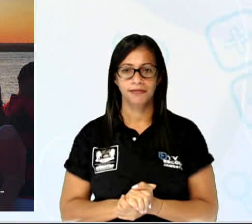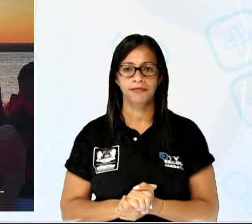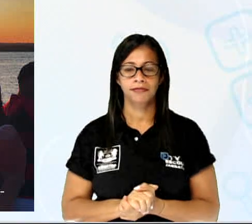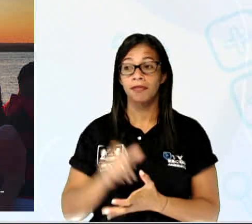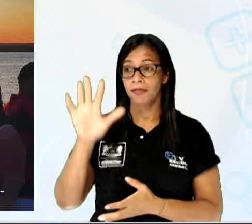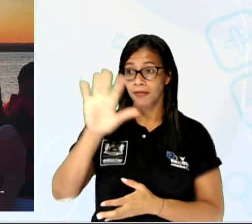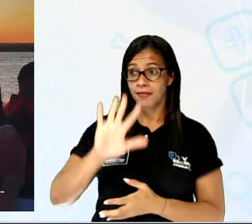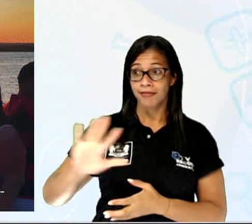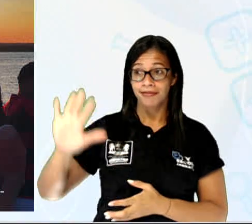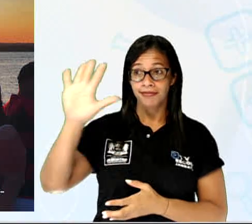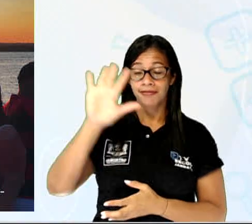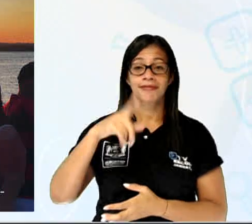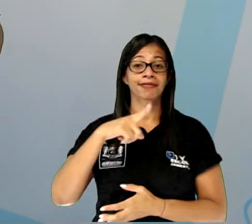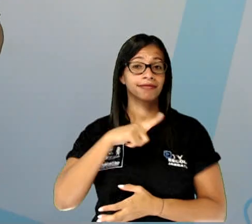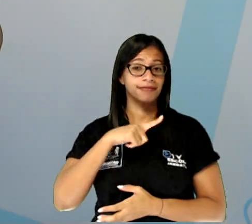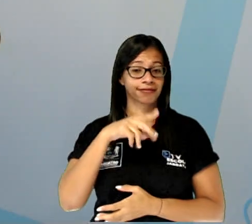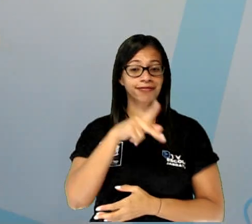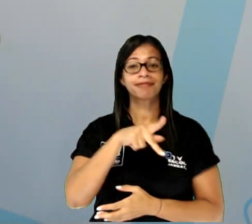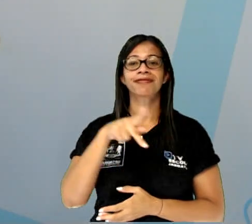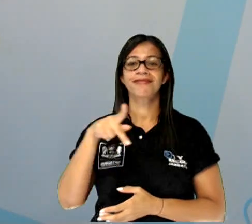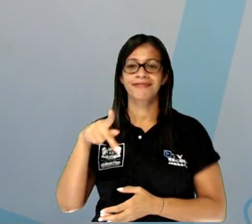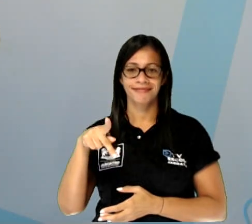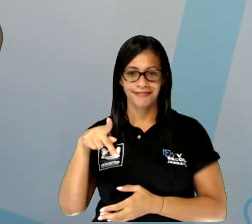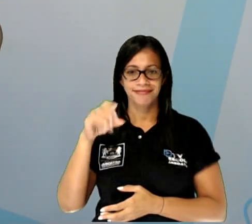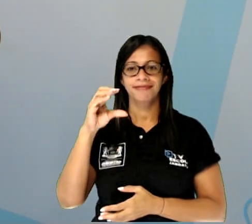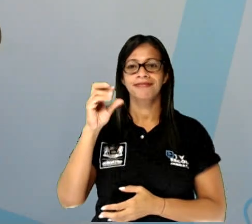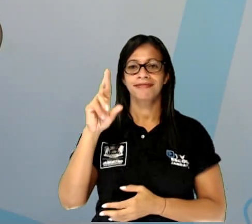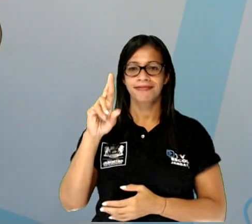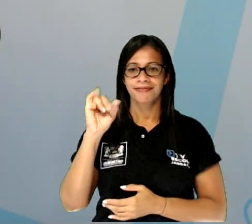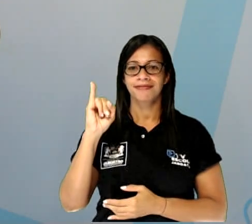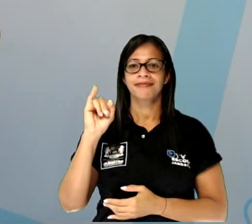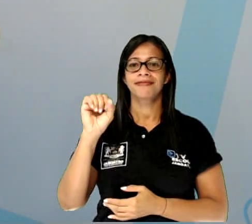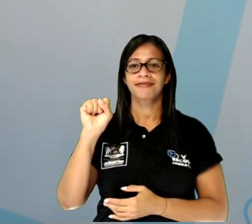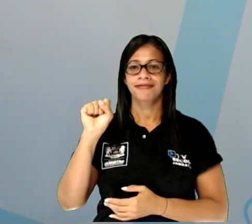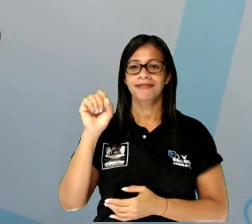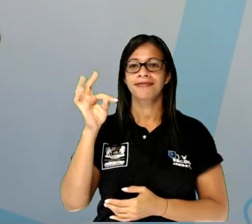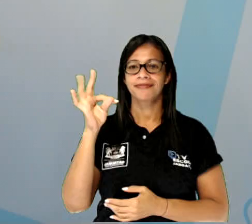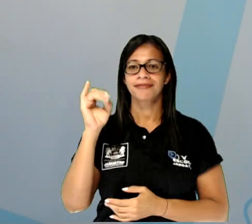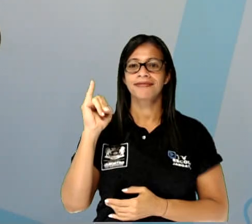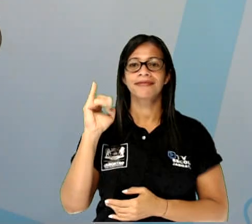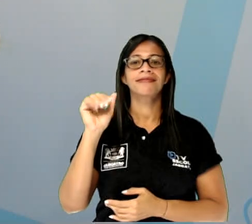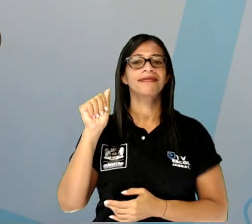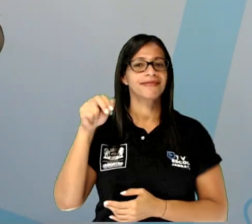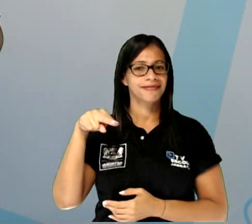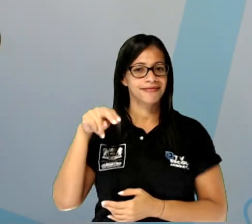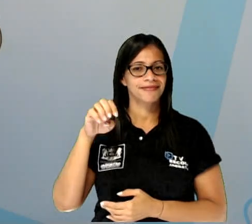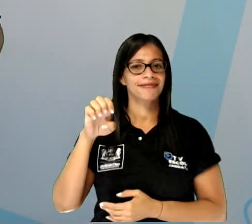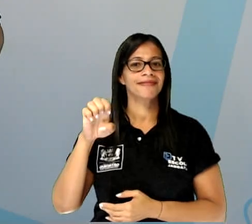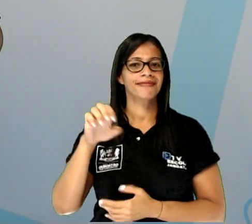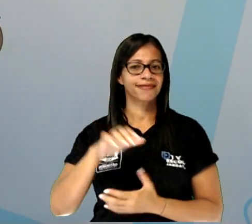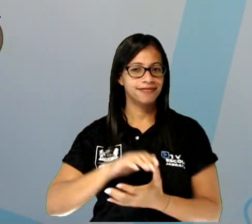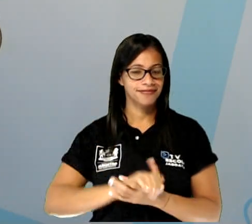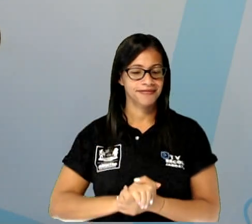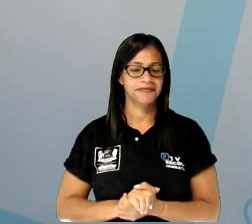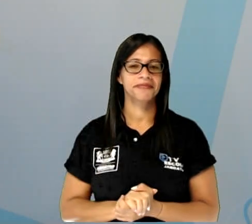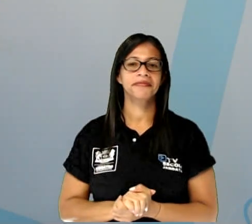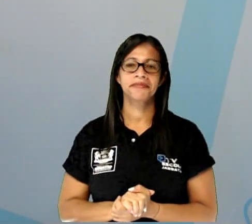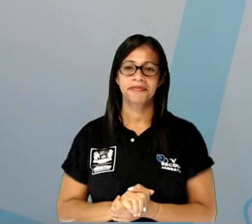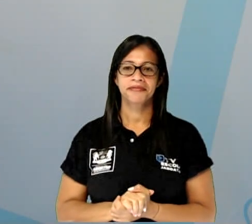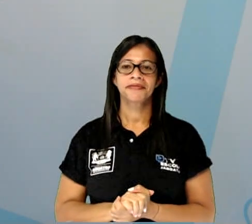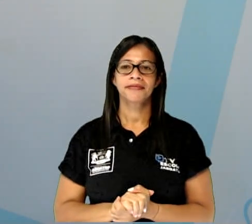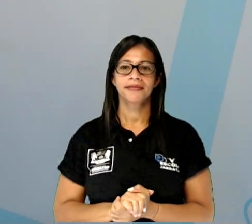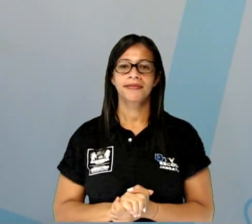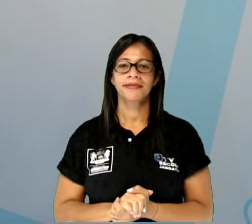posição e como podemos fazer os belos registros do Sol e de sua posição.